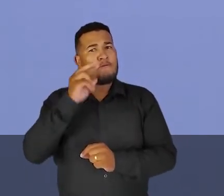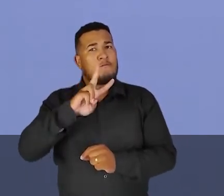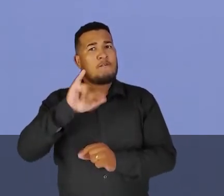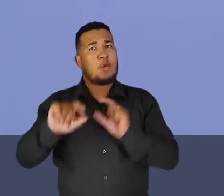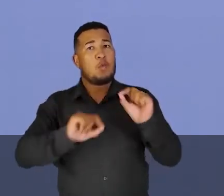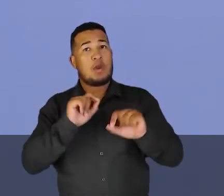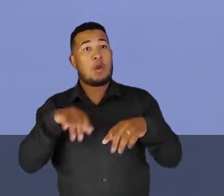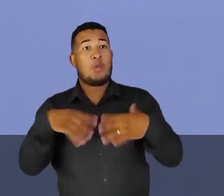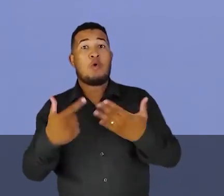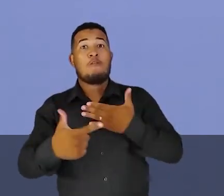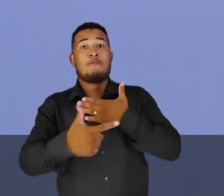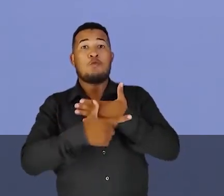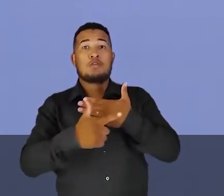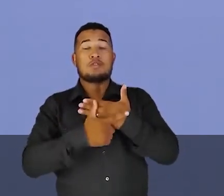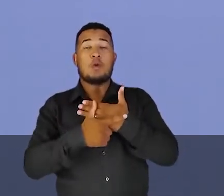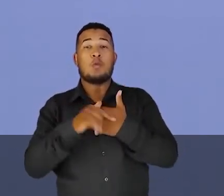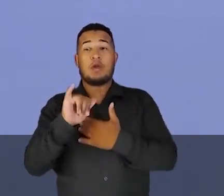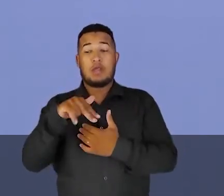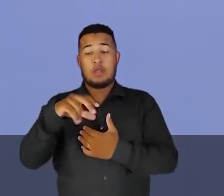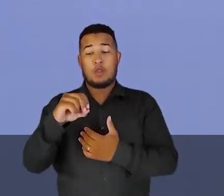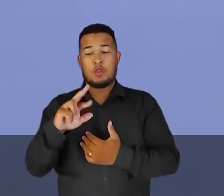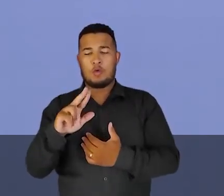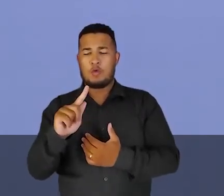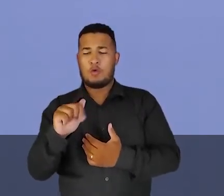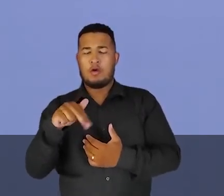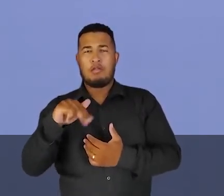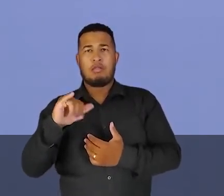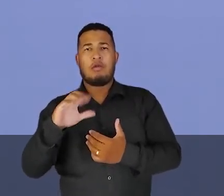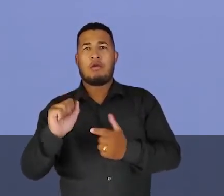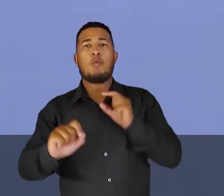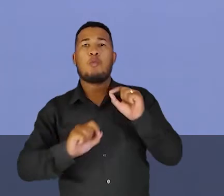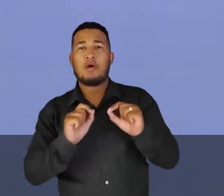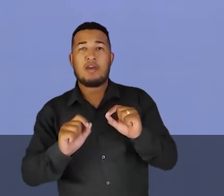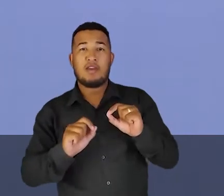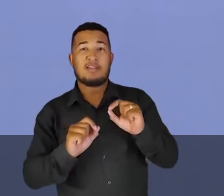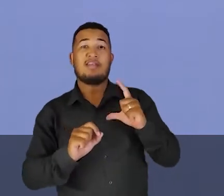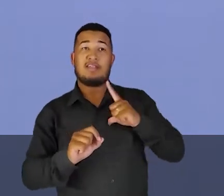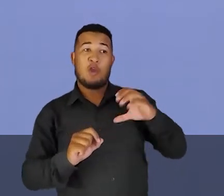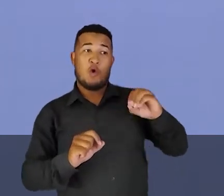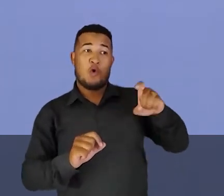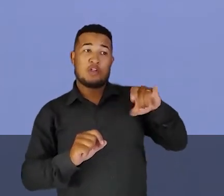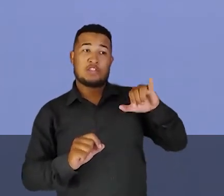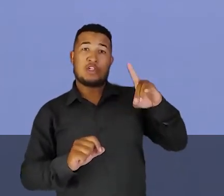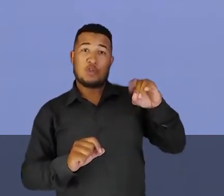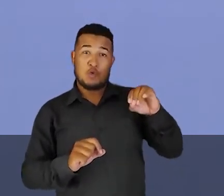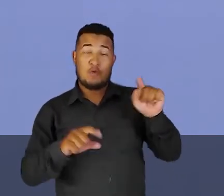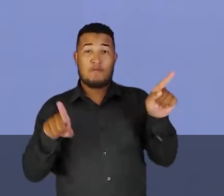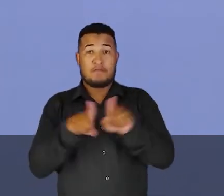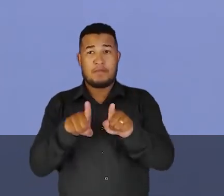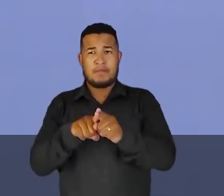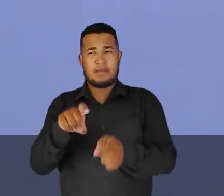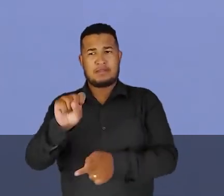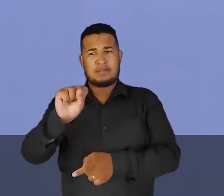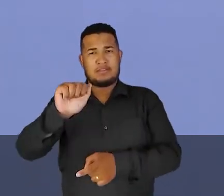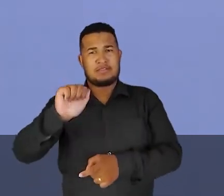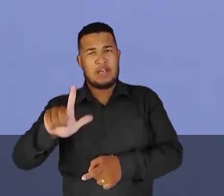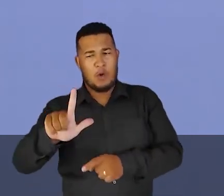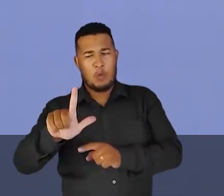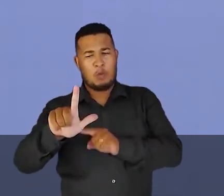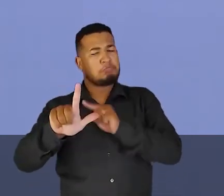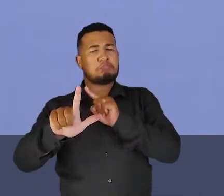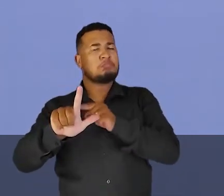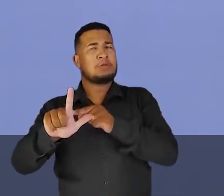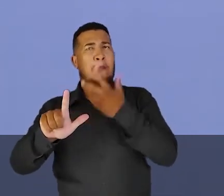funções inorgânicas, os sais e os óxidos. Quando eu falo a palavra sal, o que vem na sua